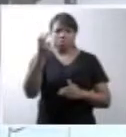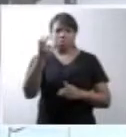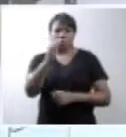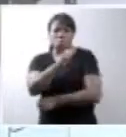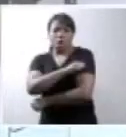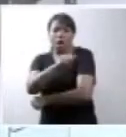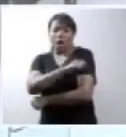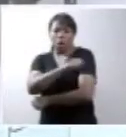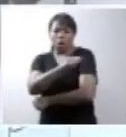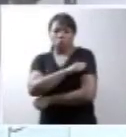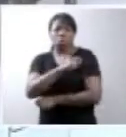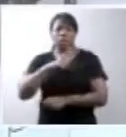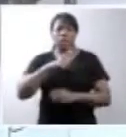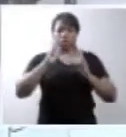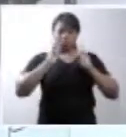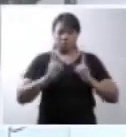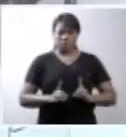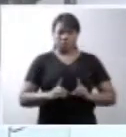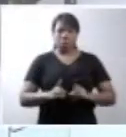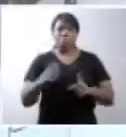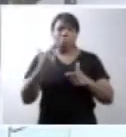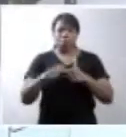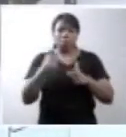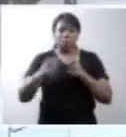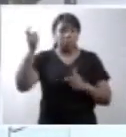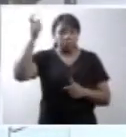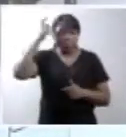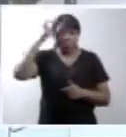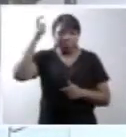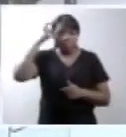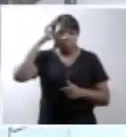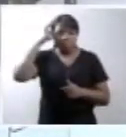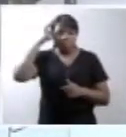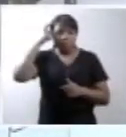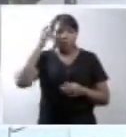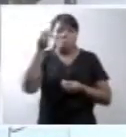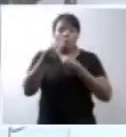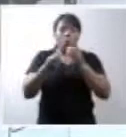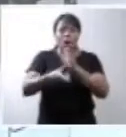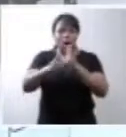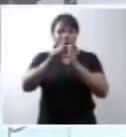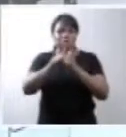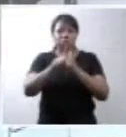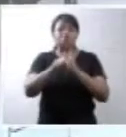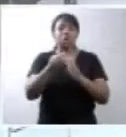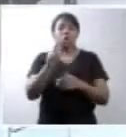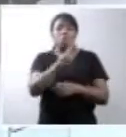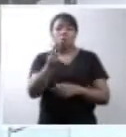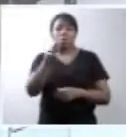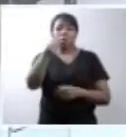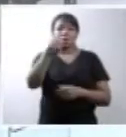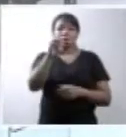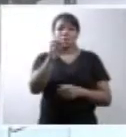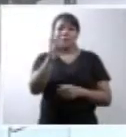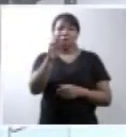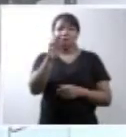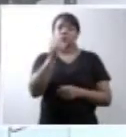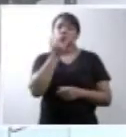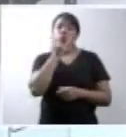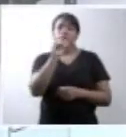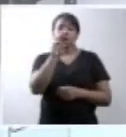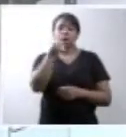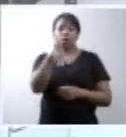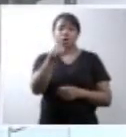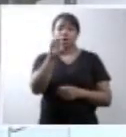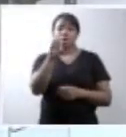aluno ou aluna com deficiência intelectual, antigamente chamada de mental, tantas vezes não é